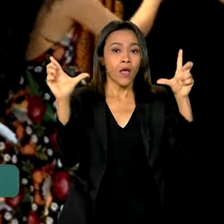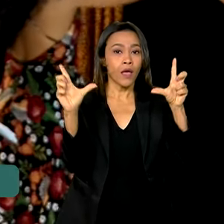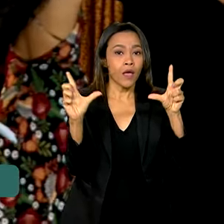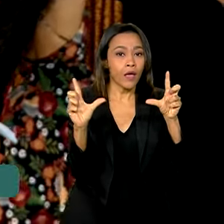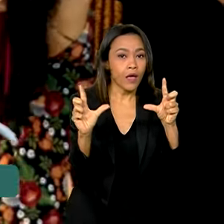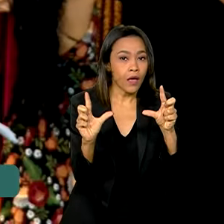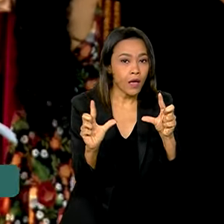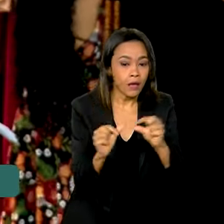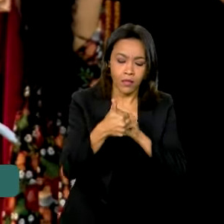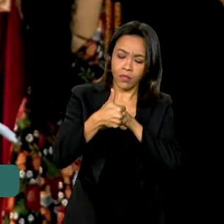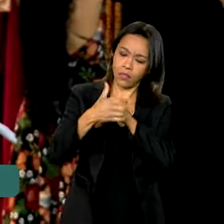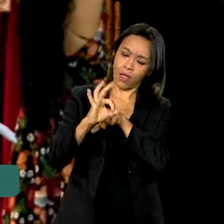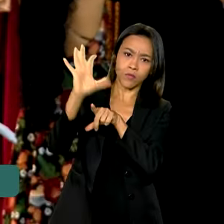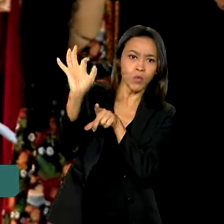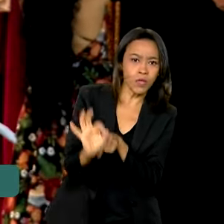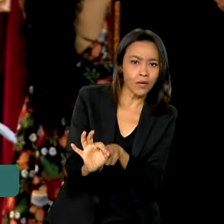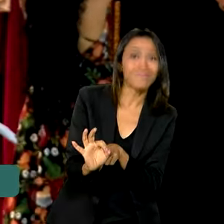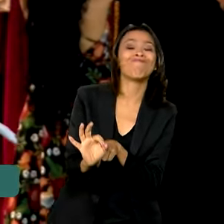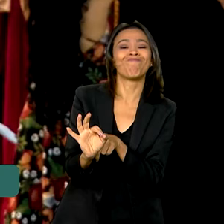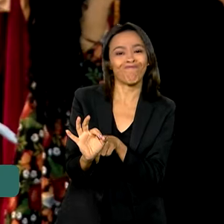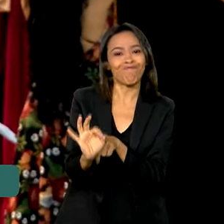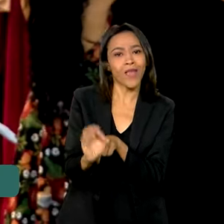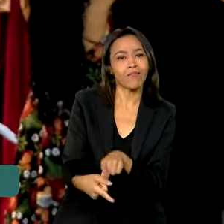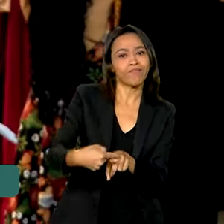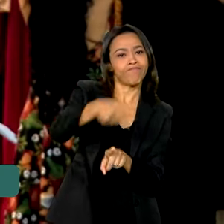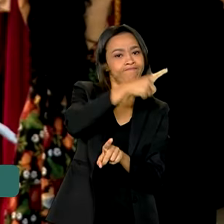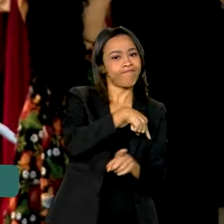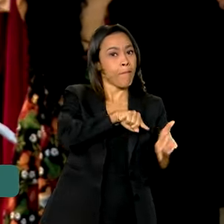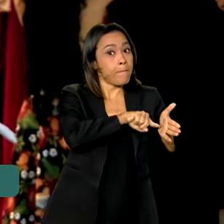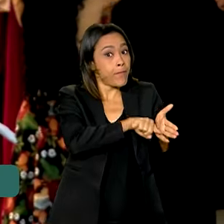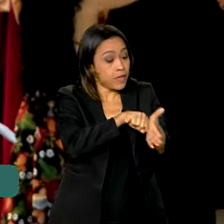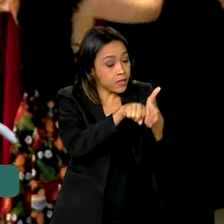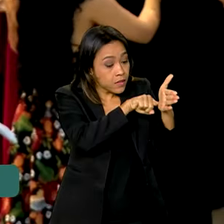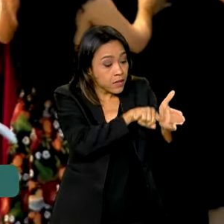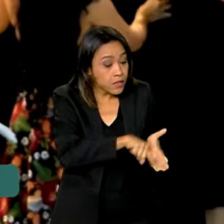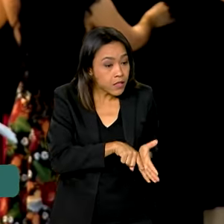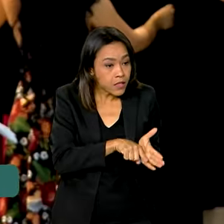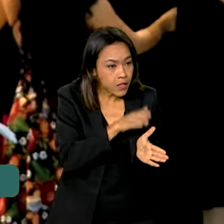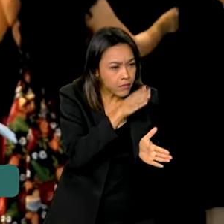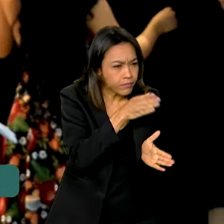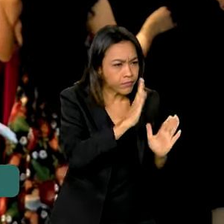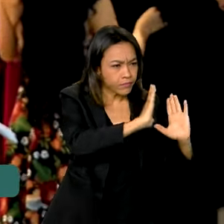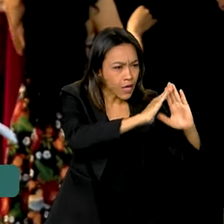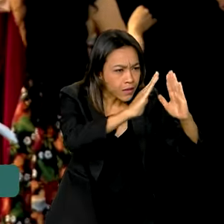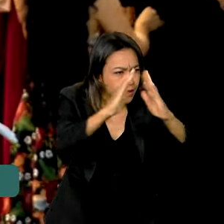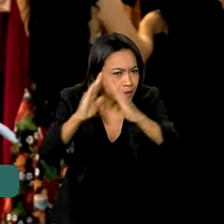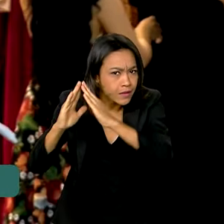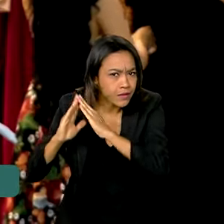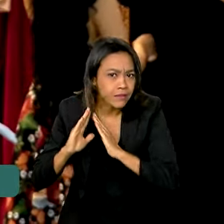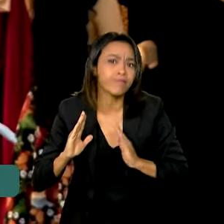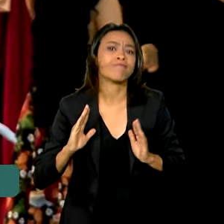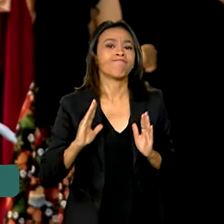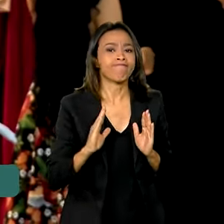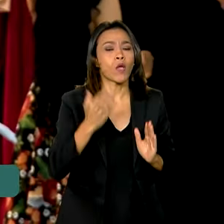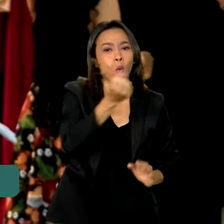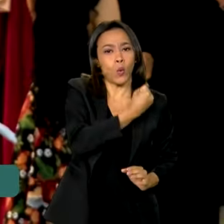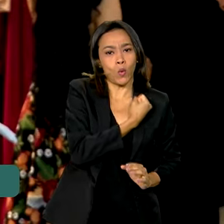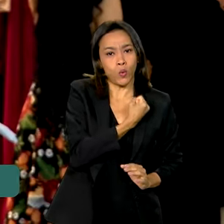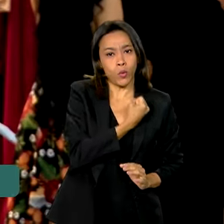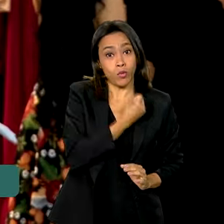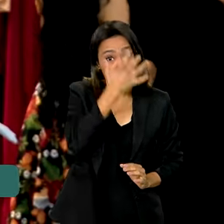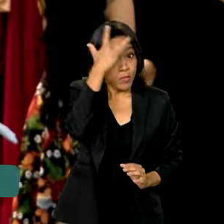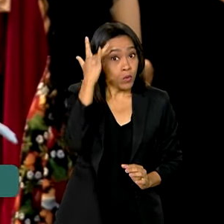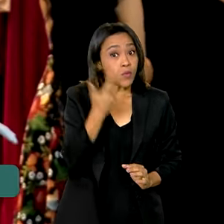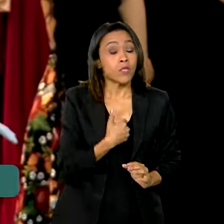mais de 10%. De acordo com a pesquisa nacional, por amostra de domicílios contínua trimestral, o número de pessoas